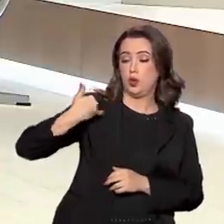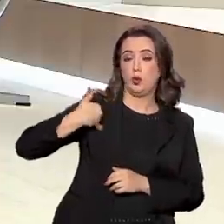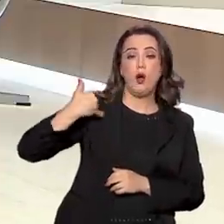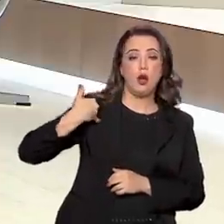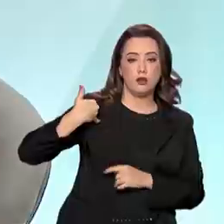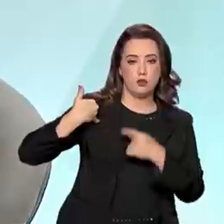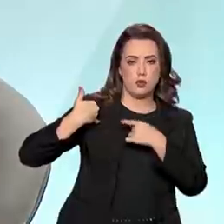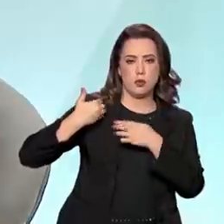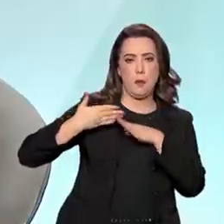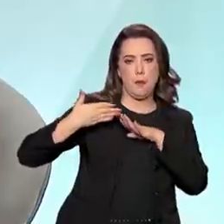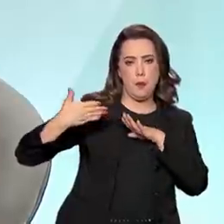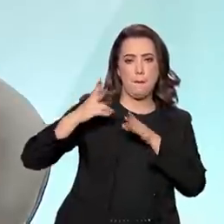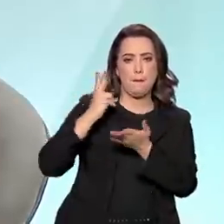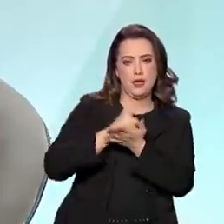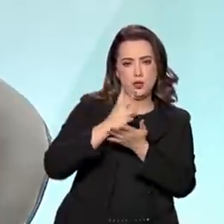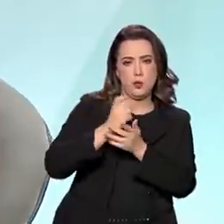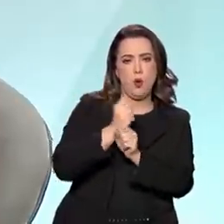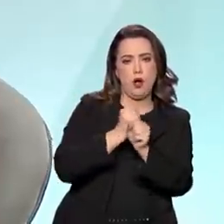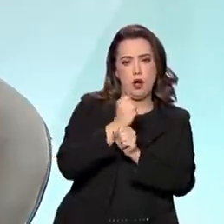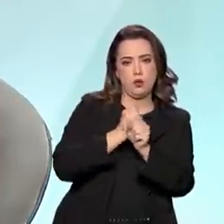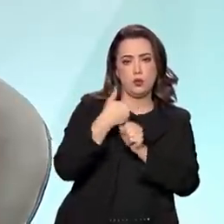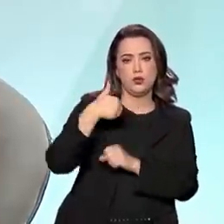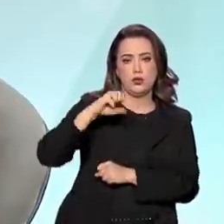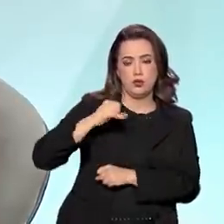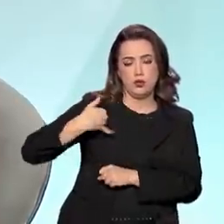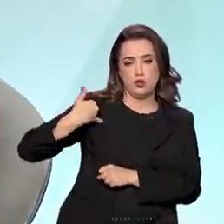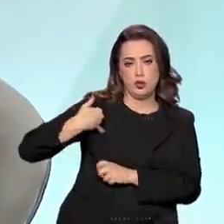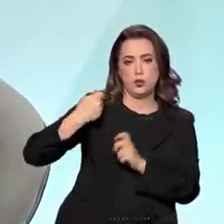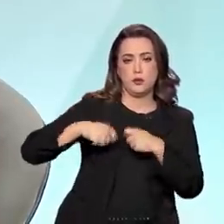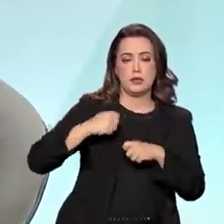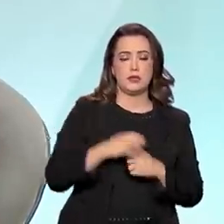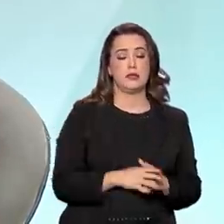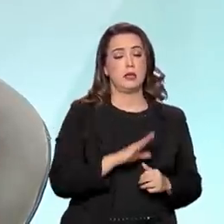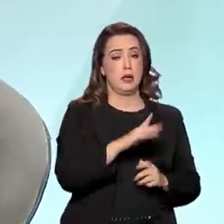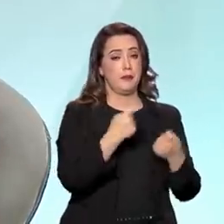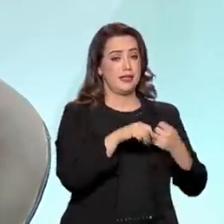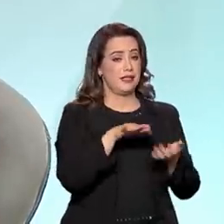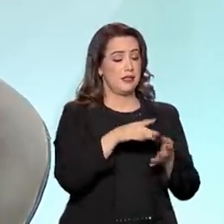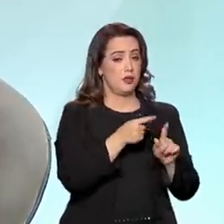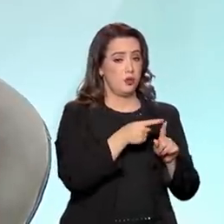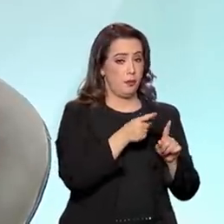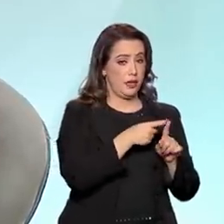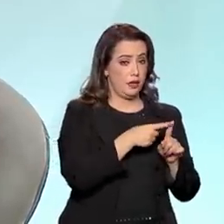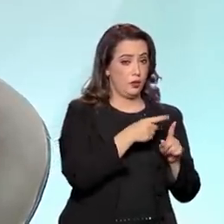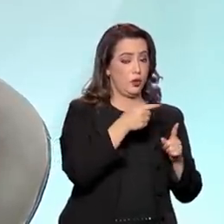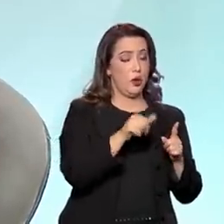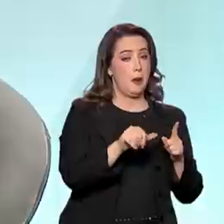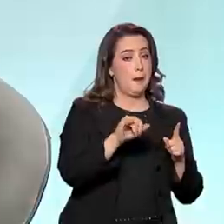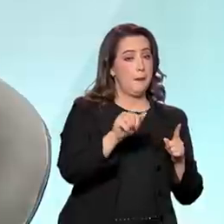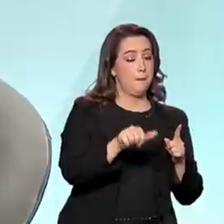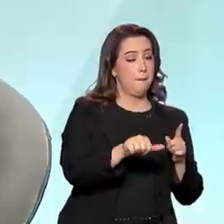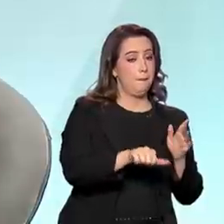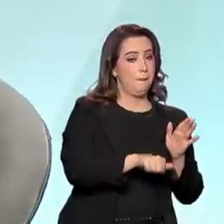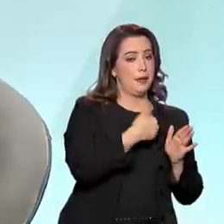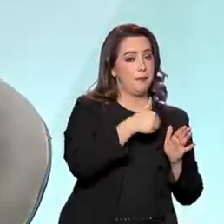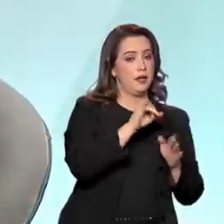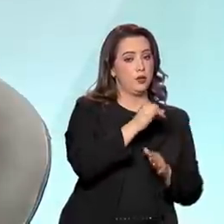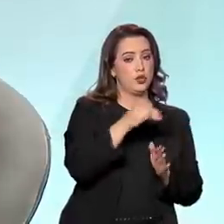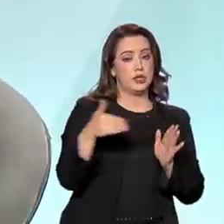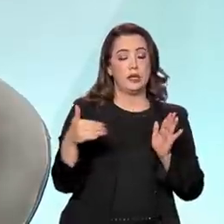e o período para estar regular é de Primeiro de Janeiro a 30 de junho é um período de alistamento